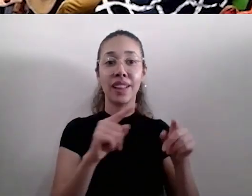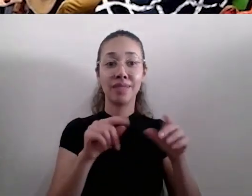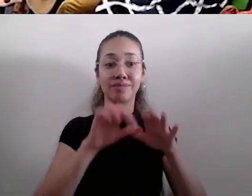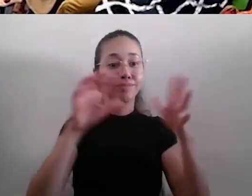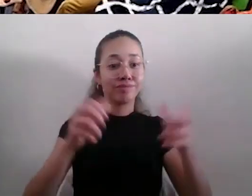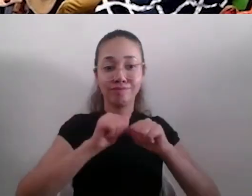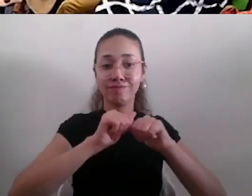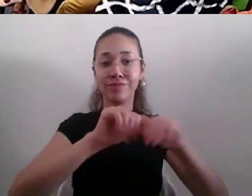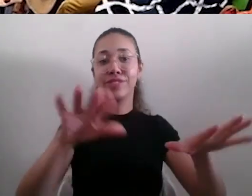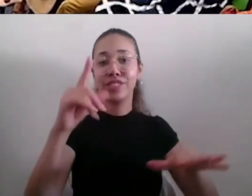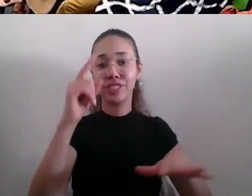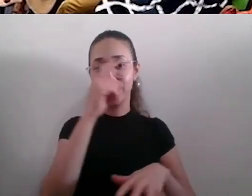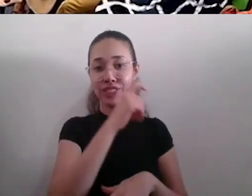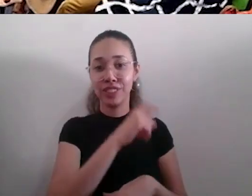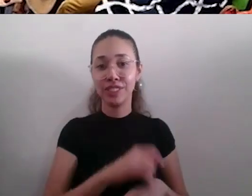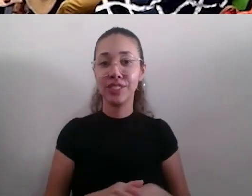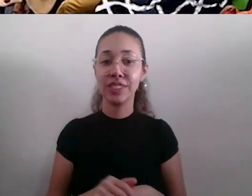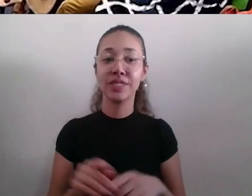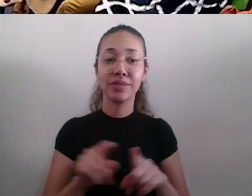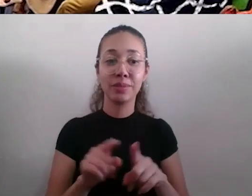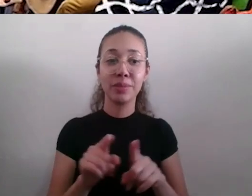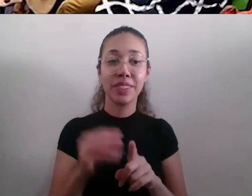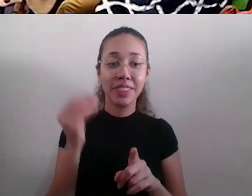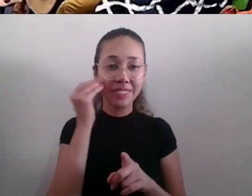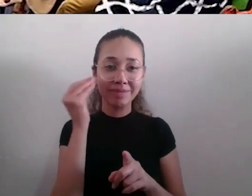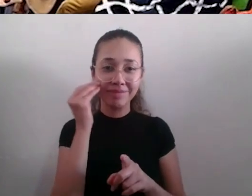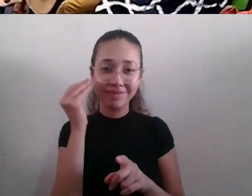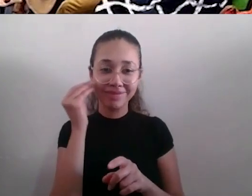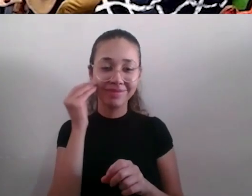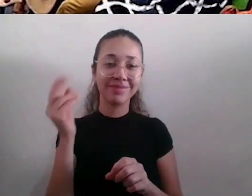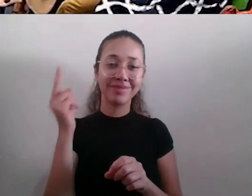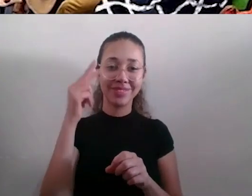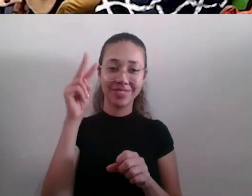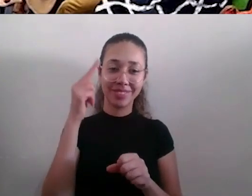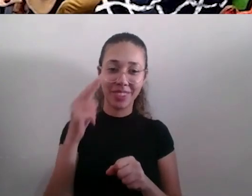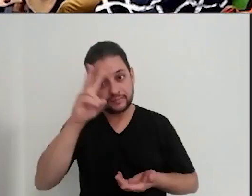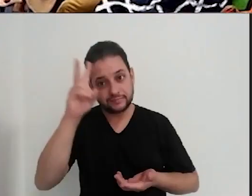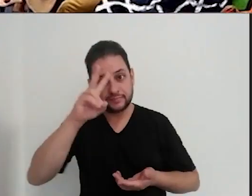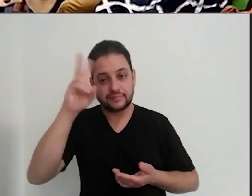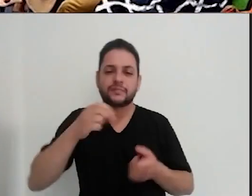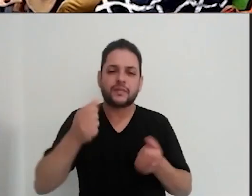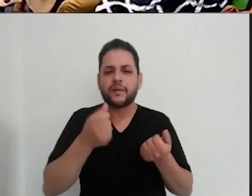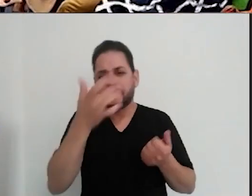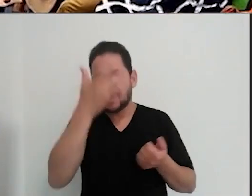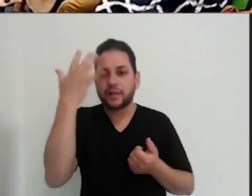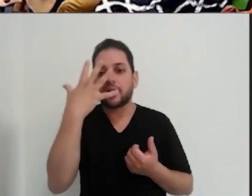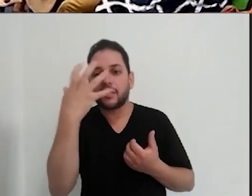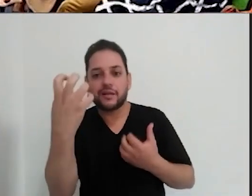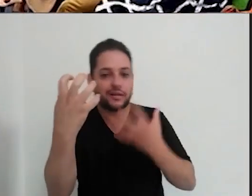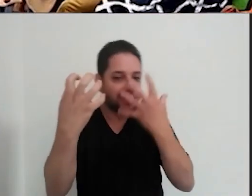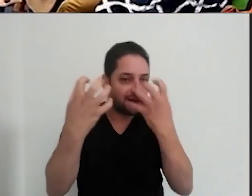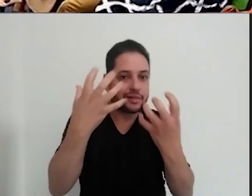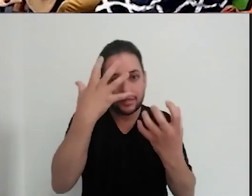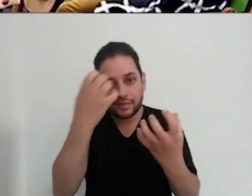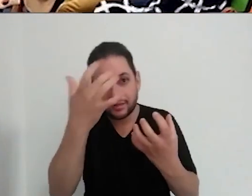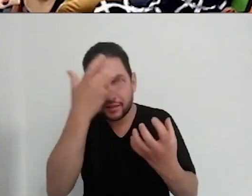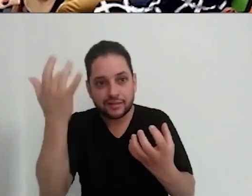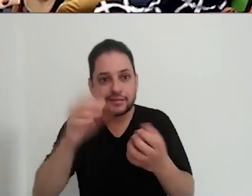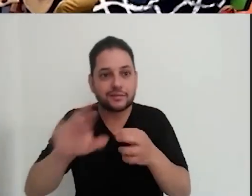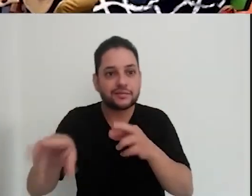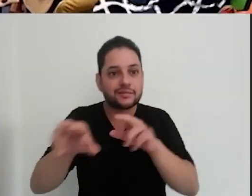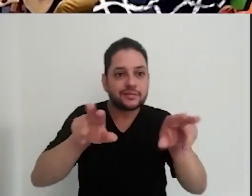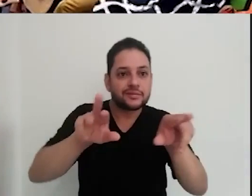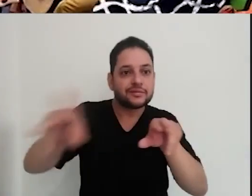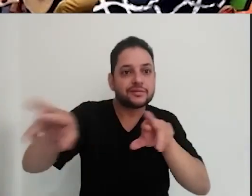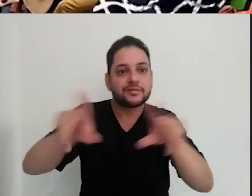sentido. A gente tenta ter histórias que atraiam vários tipos de pessoas diferentes, de todas as